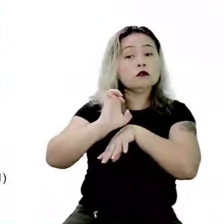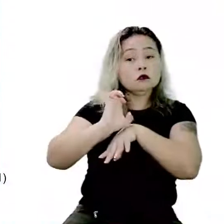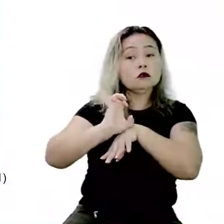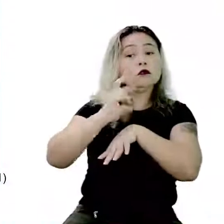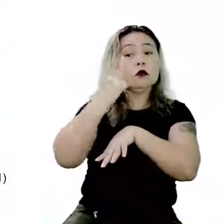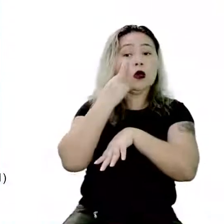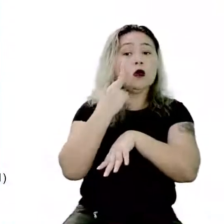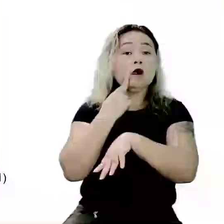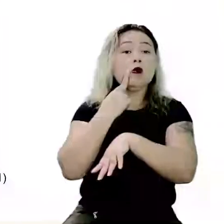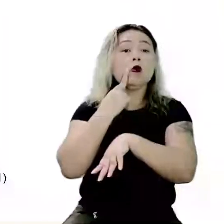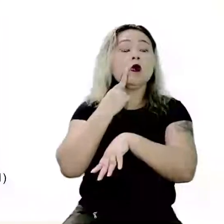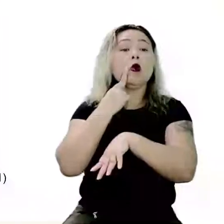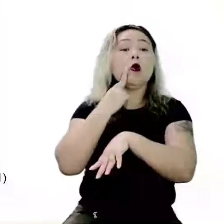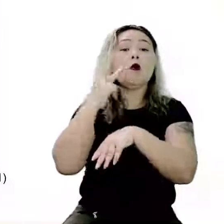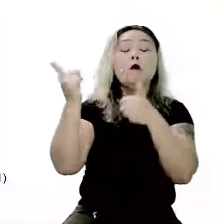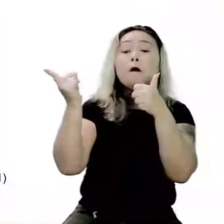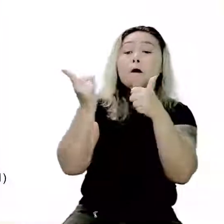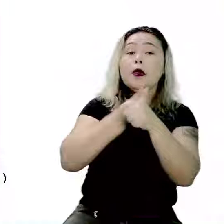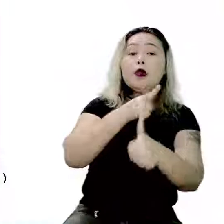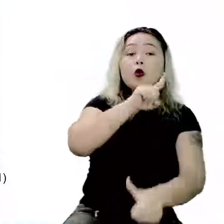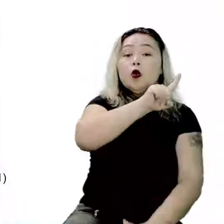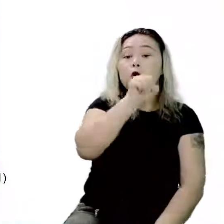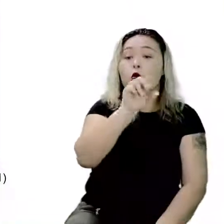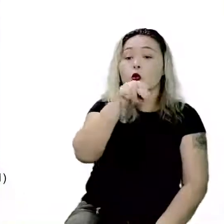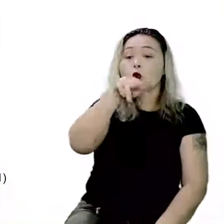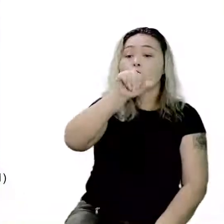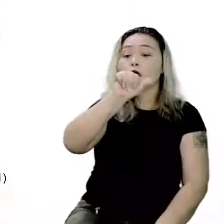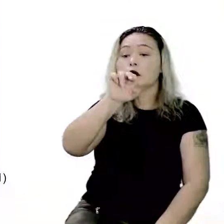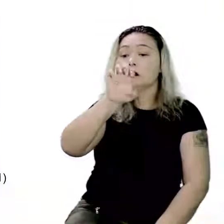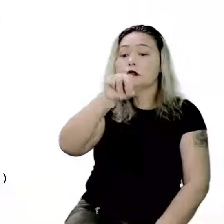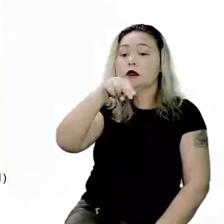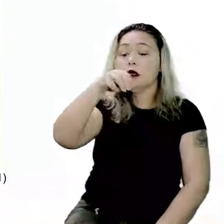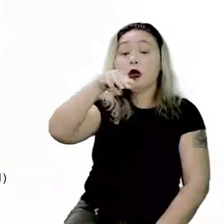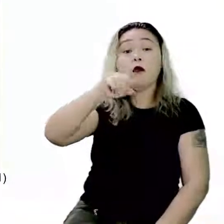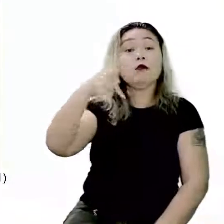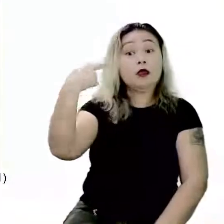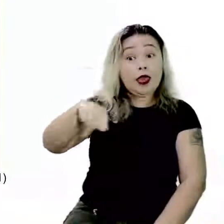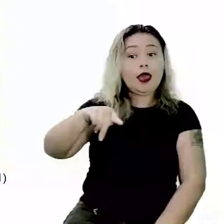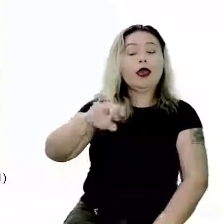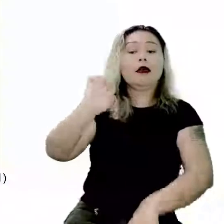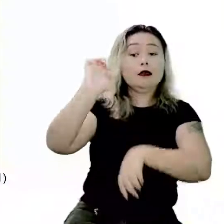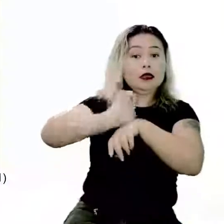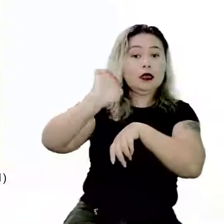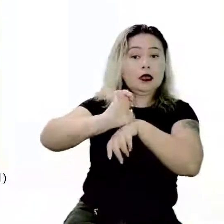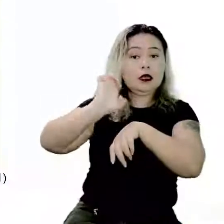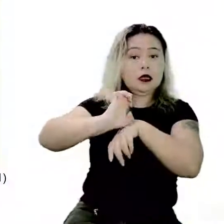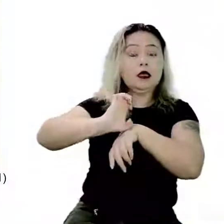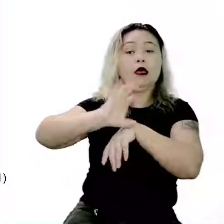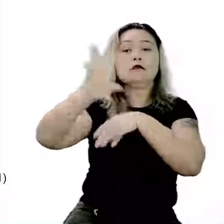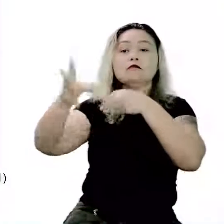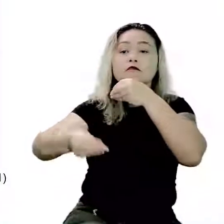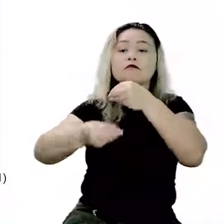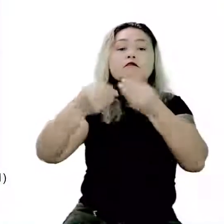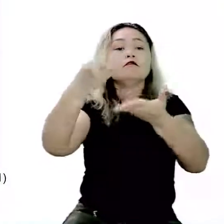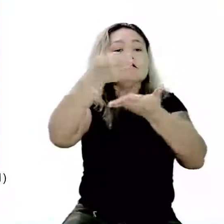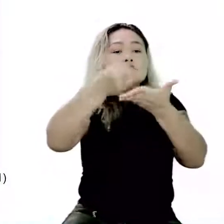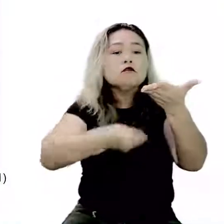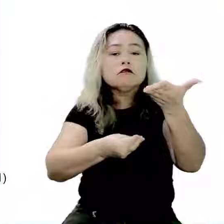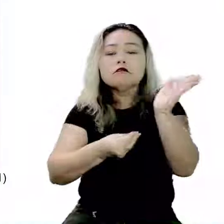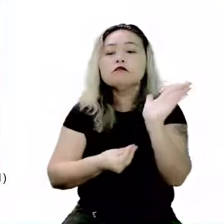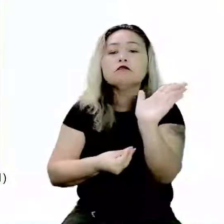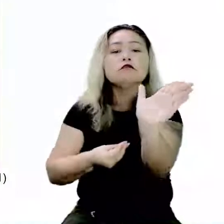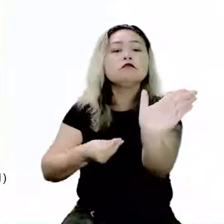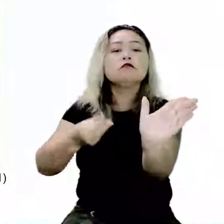Rondônia foi o primeiro zoneamento estadual a ter parte de seu texto